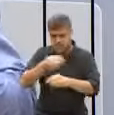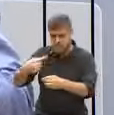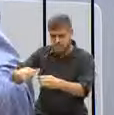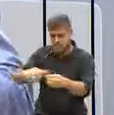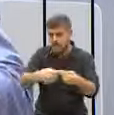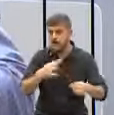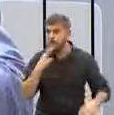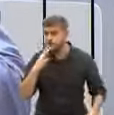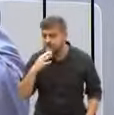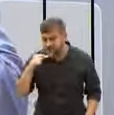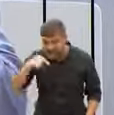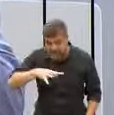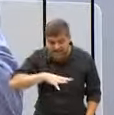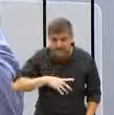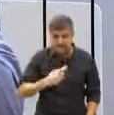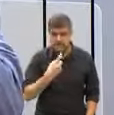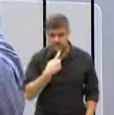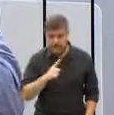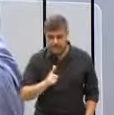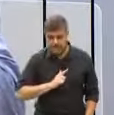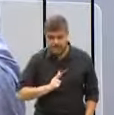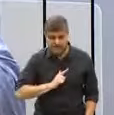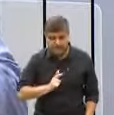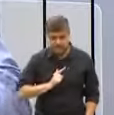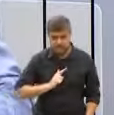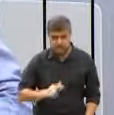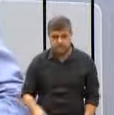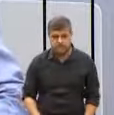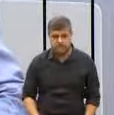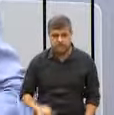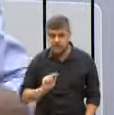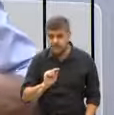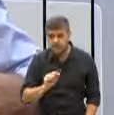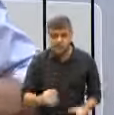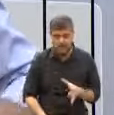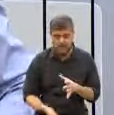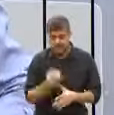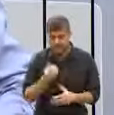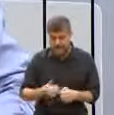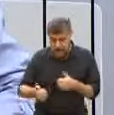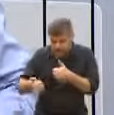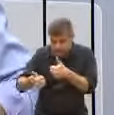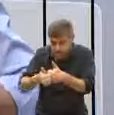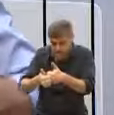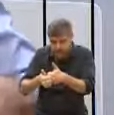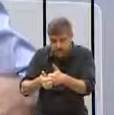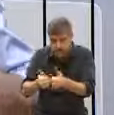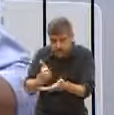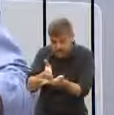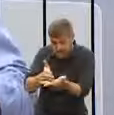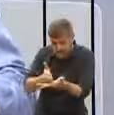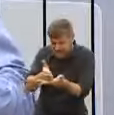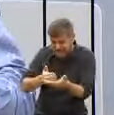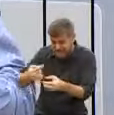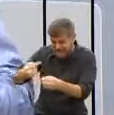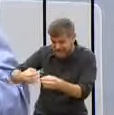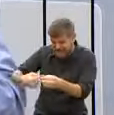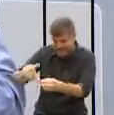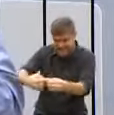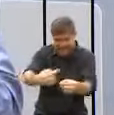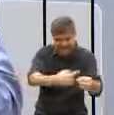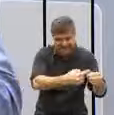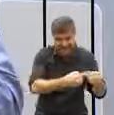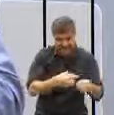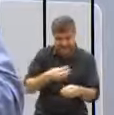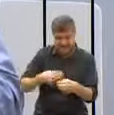a coisa é mais complexa. E Campinas tem uma agravante. Ela é muito próxima, ela faz divisa com muitos municípios.